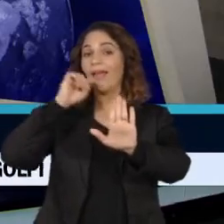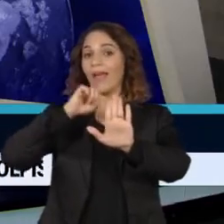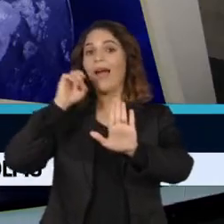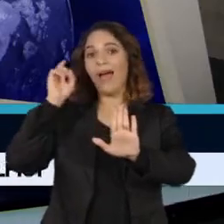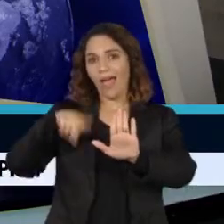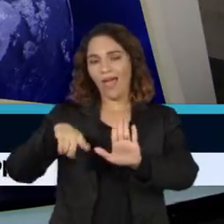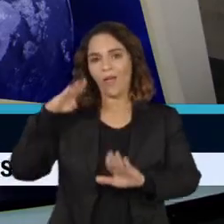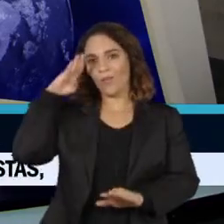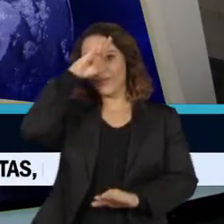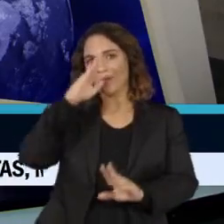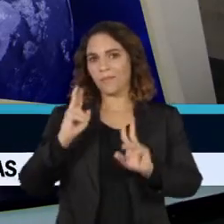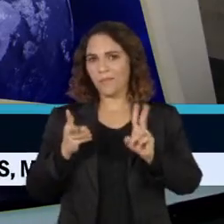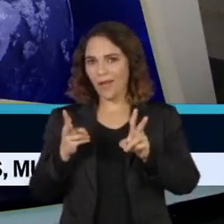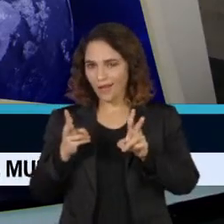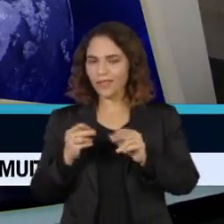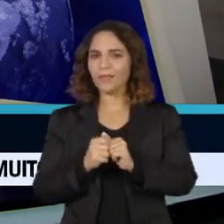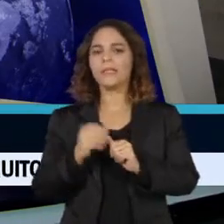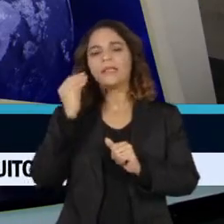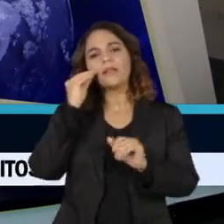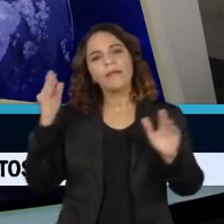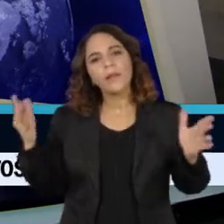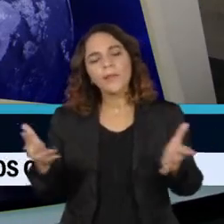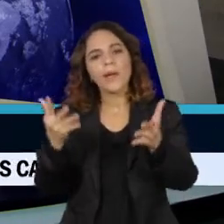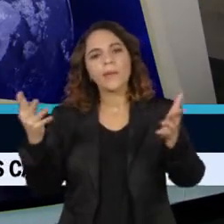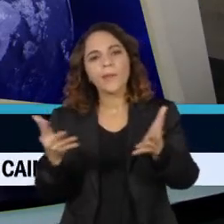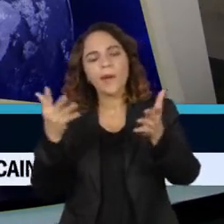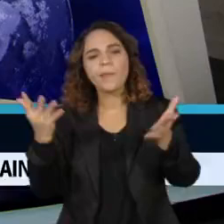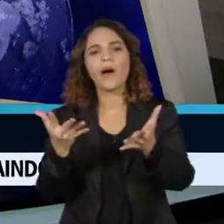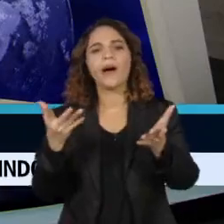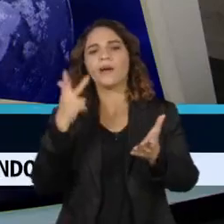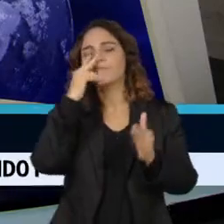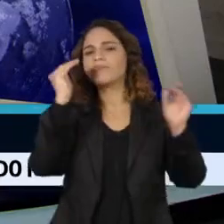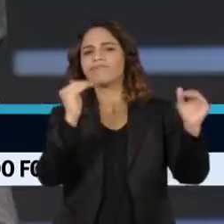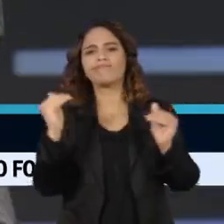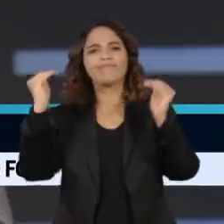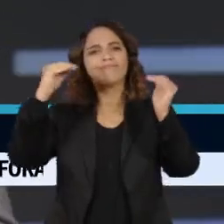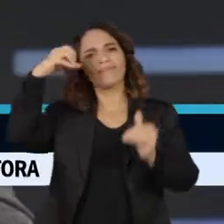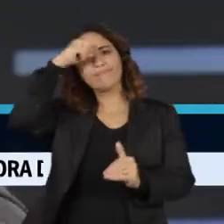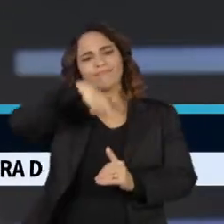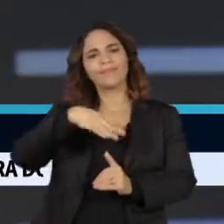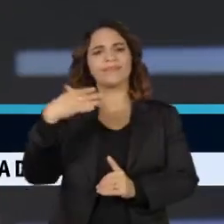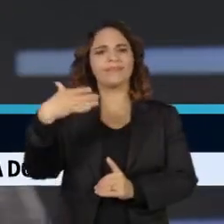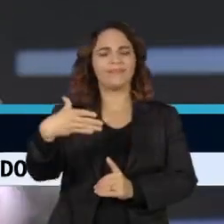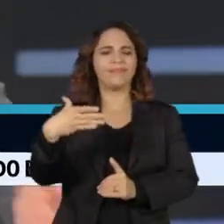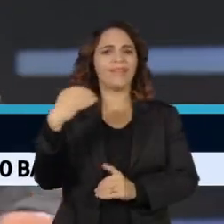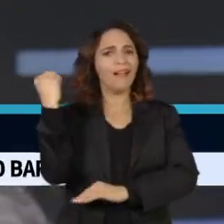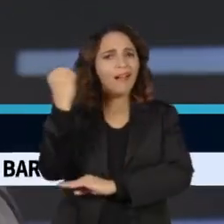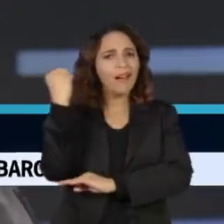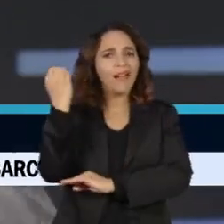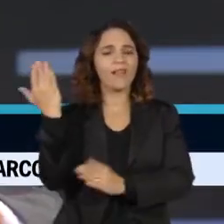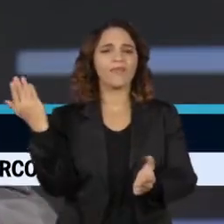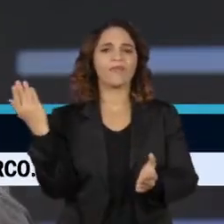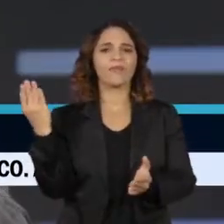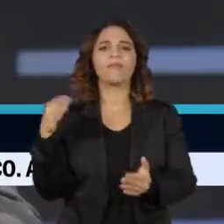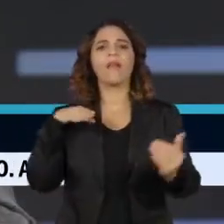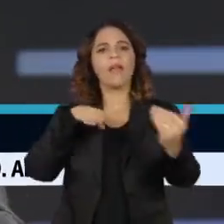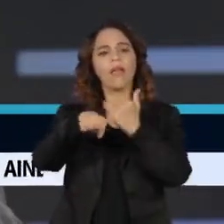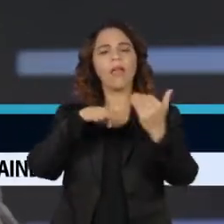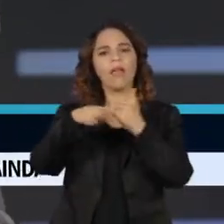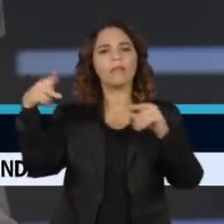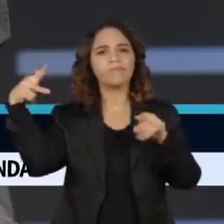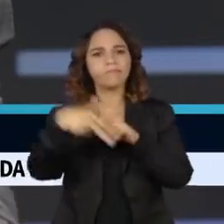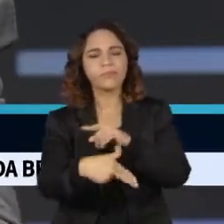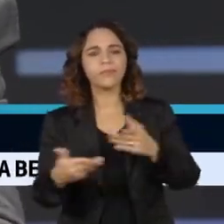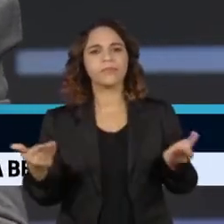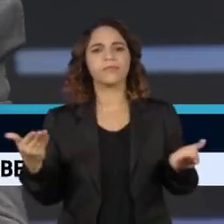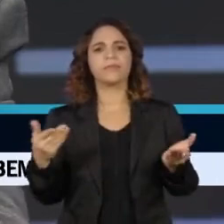o Jair Bolsonaro, estimula esses atos extremistas gravíssimos que estão ocorrendo, que impede a liberdade de ir e vir, a